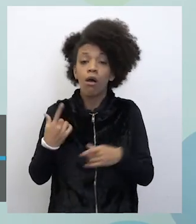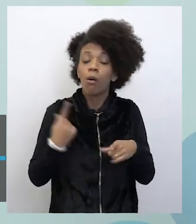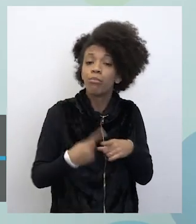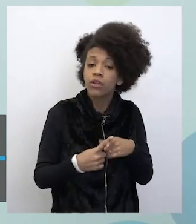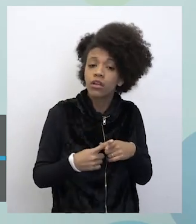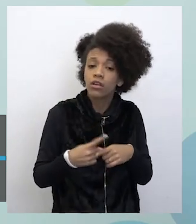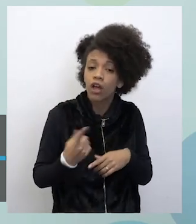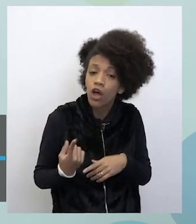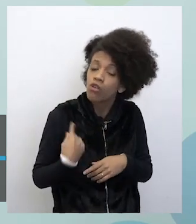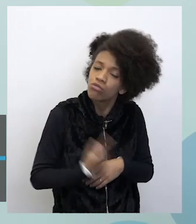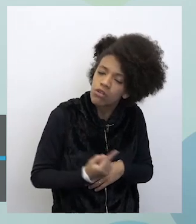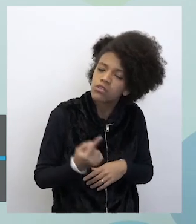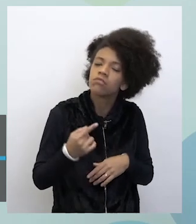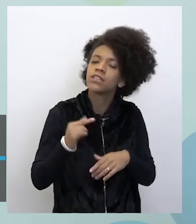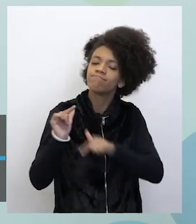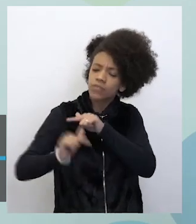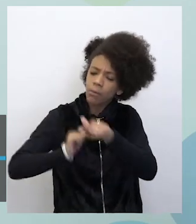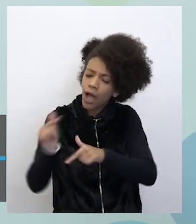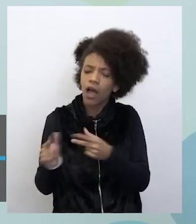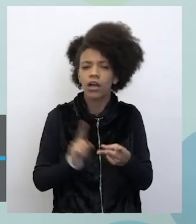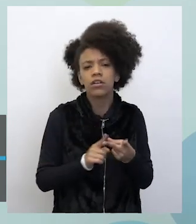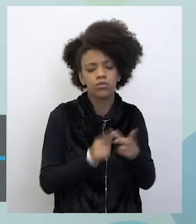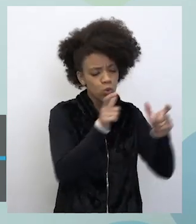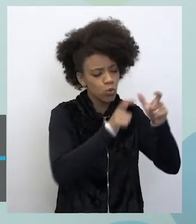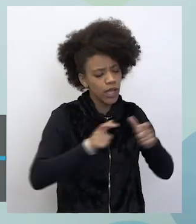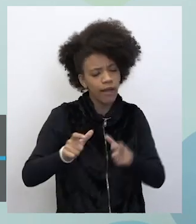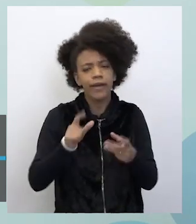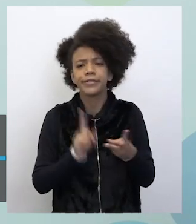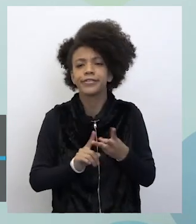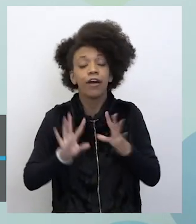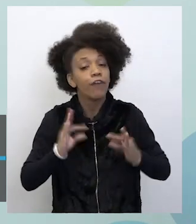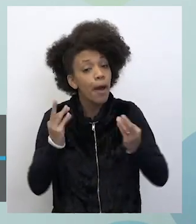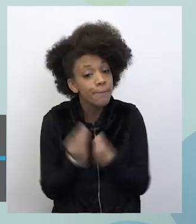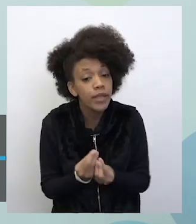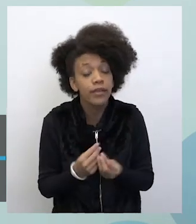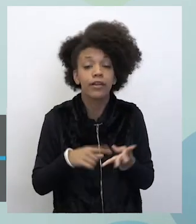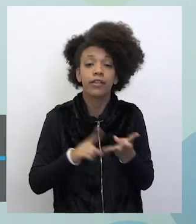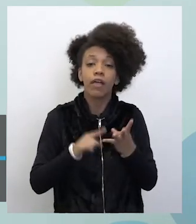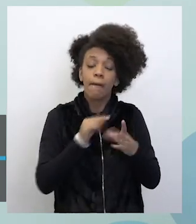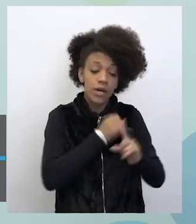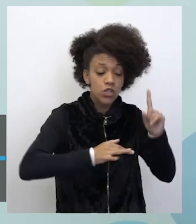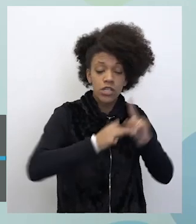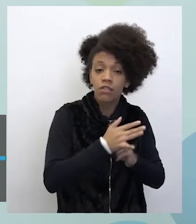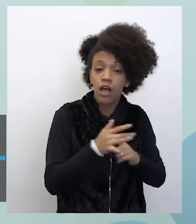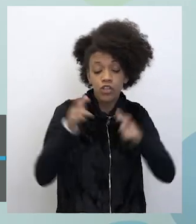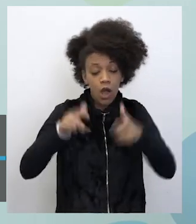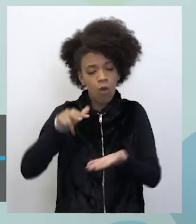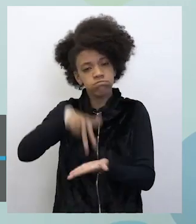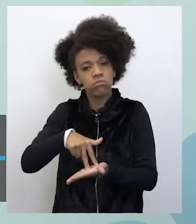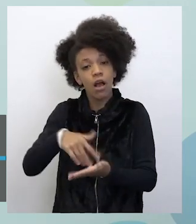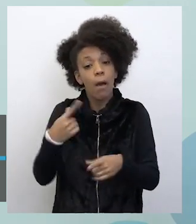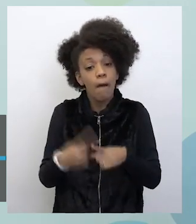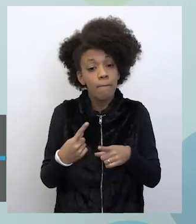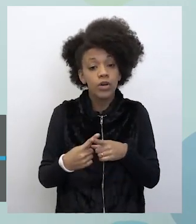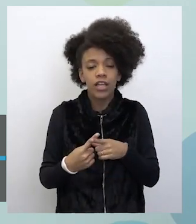vai para o trabalho, para os outros lugares, para as famílias, para a comunidade, onde a gente está, porque somos